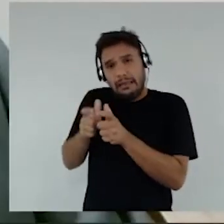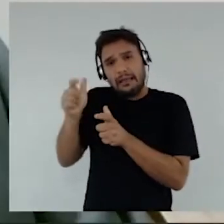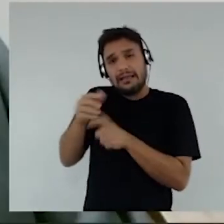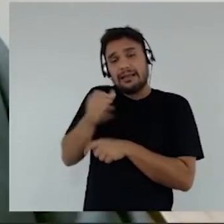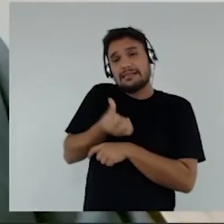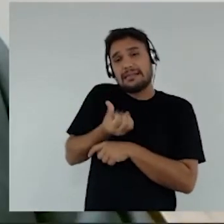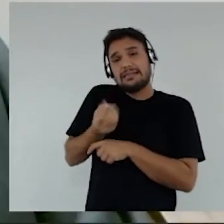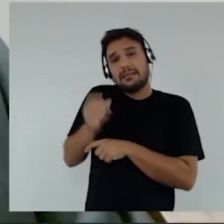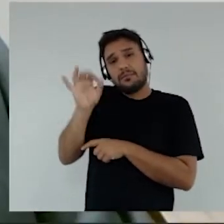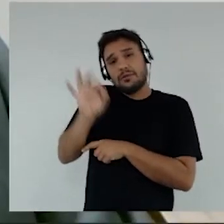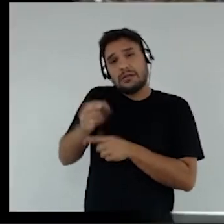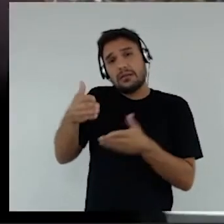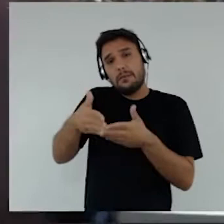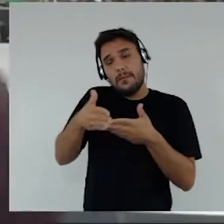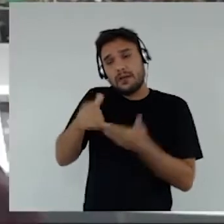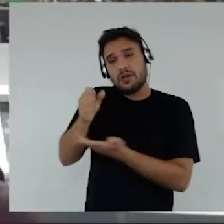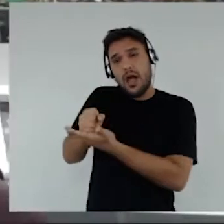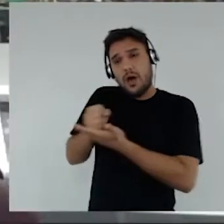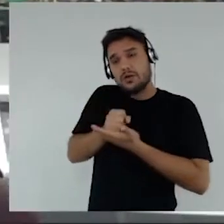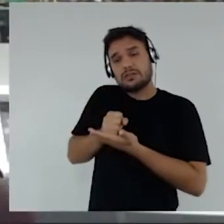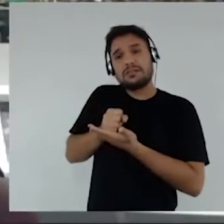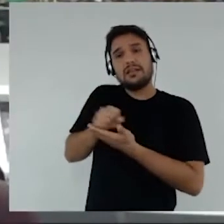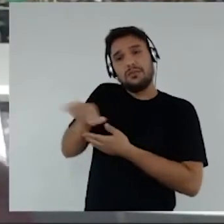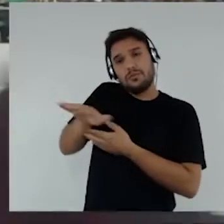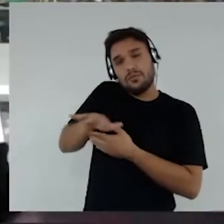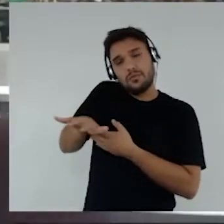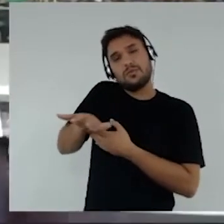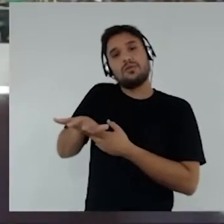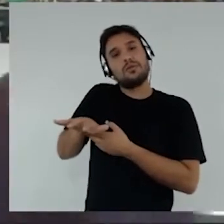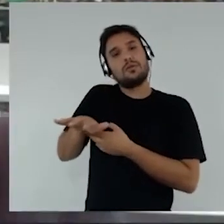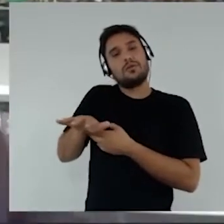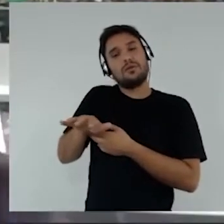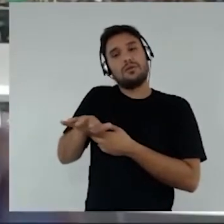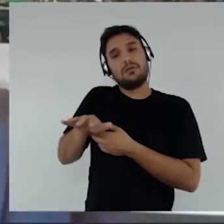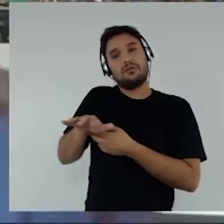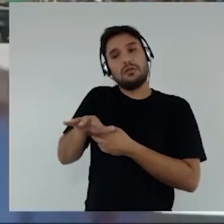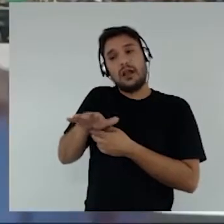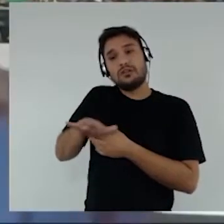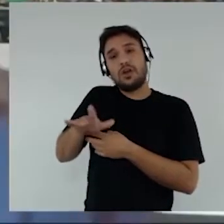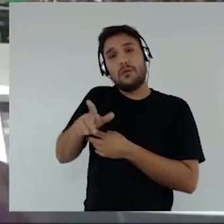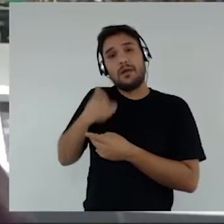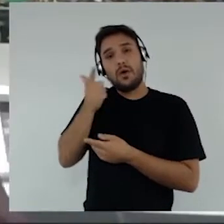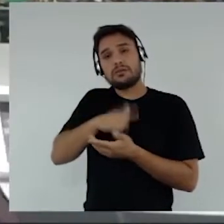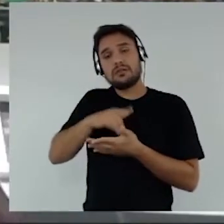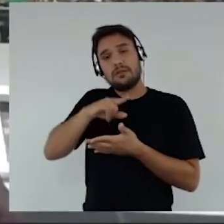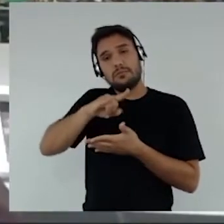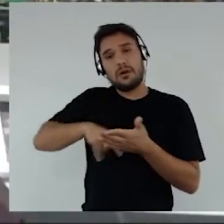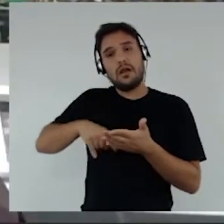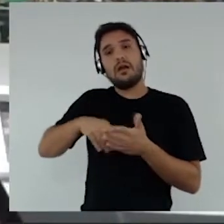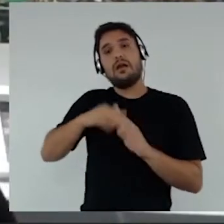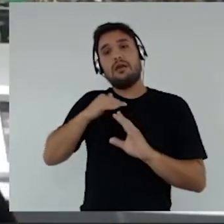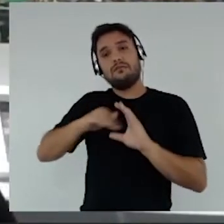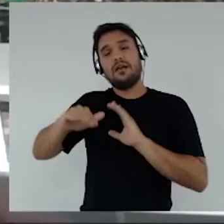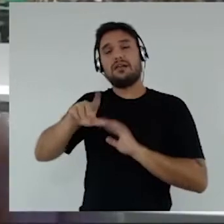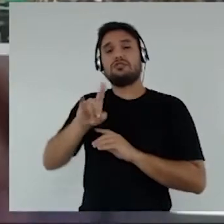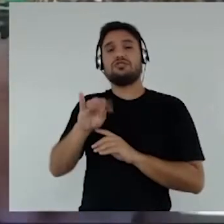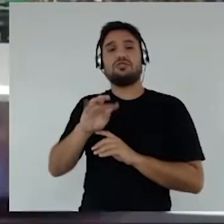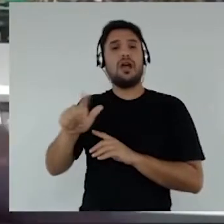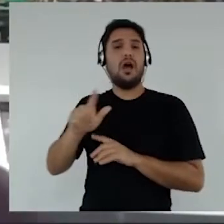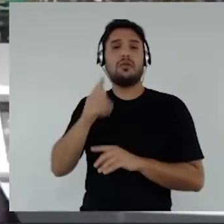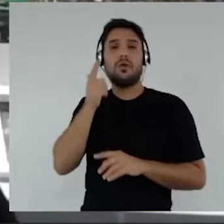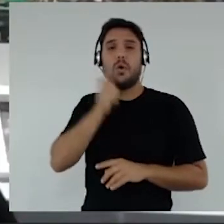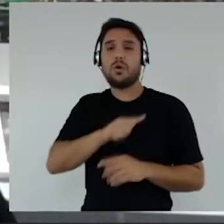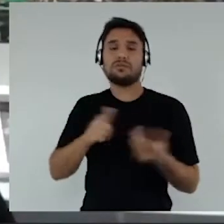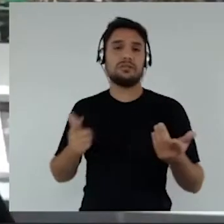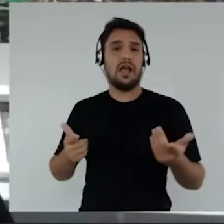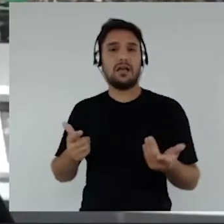advogados pede auxílio da seccional, das seccionais, para protocolar uma petição digital. Ele não dá conta de manusear,